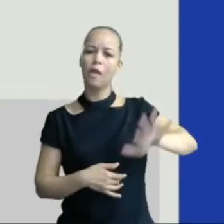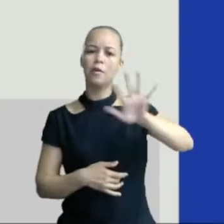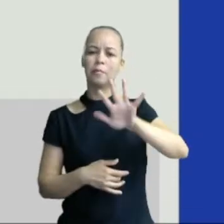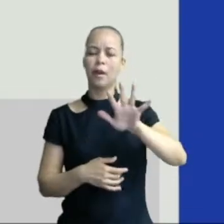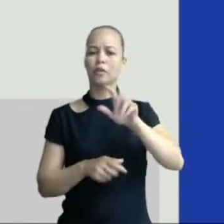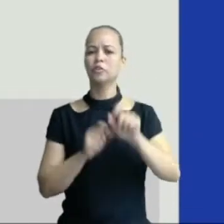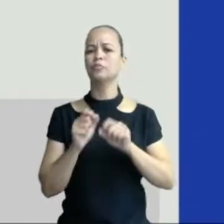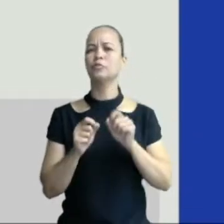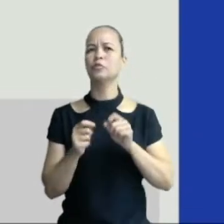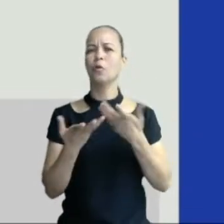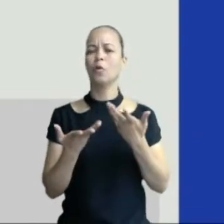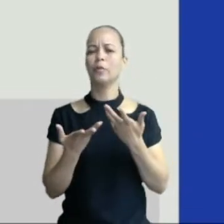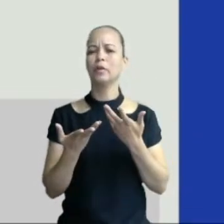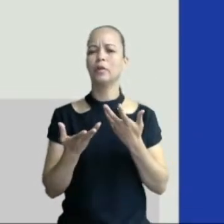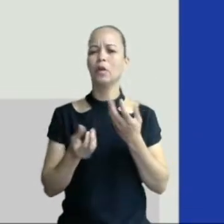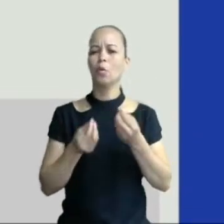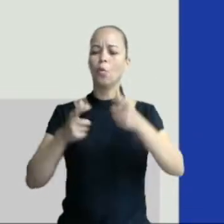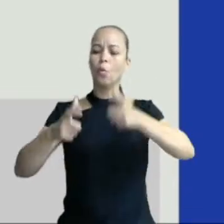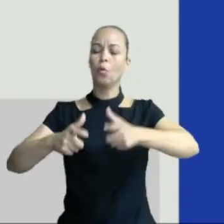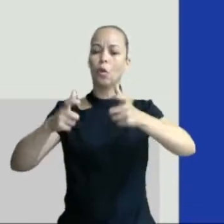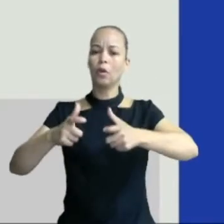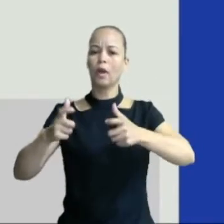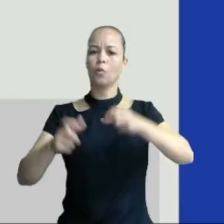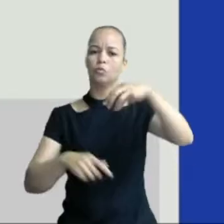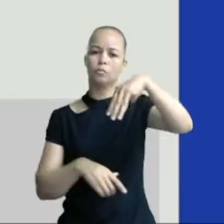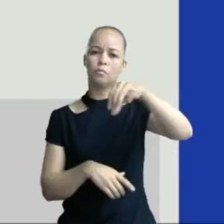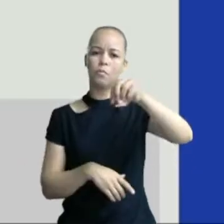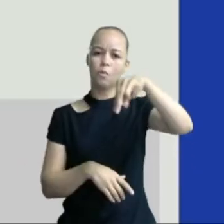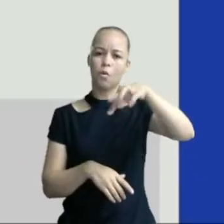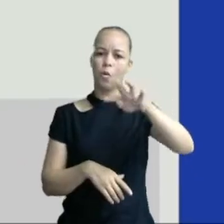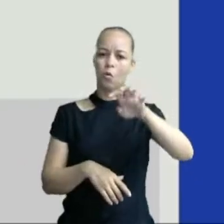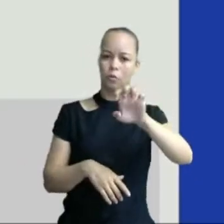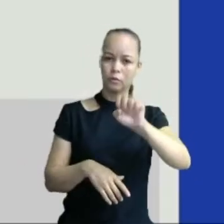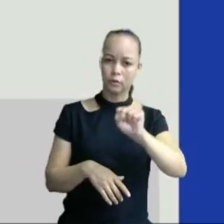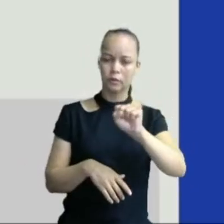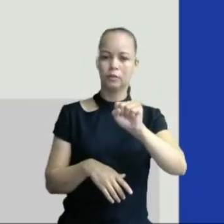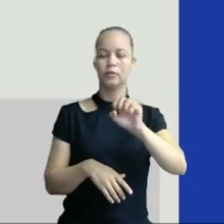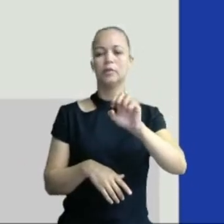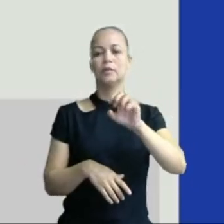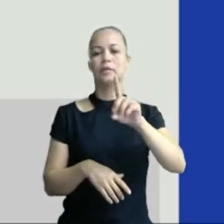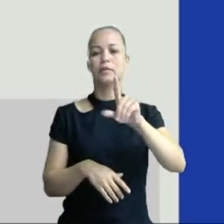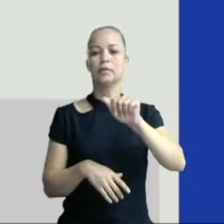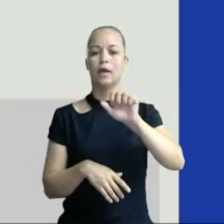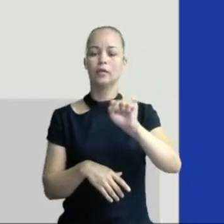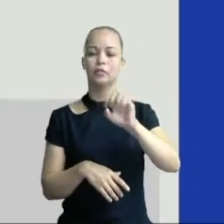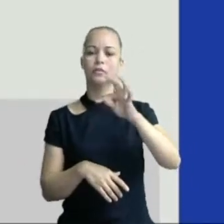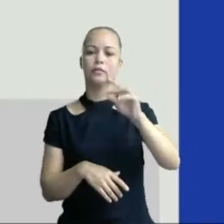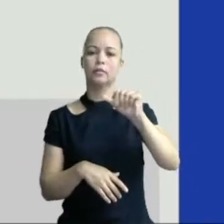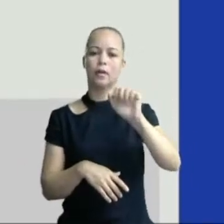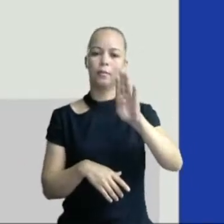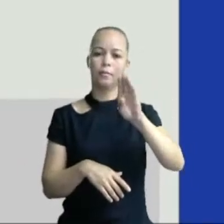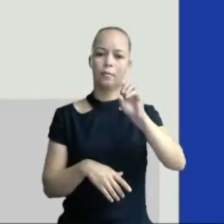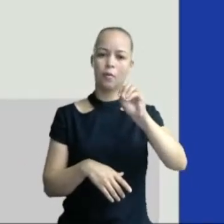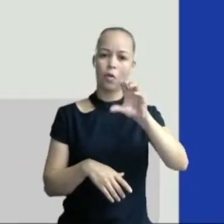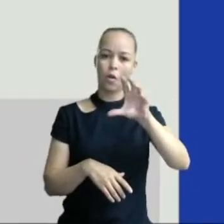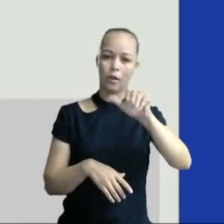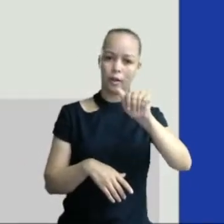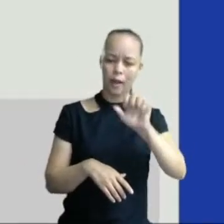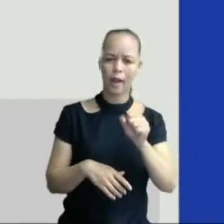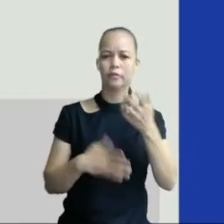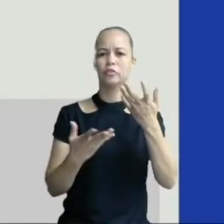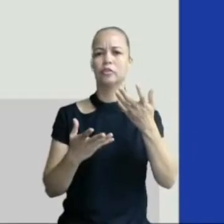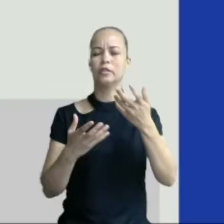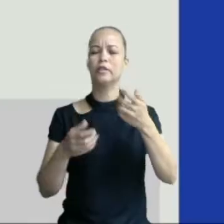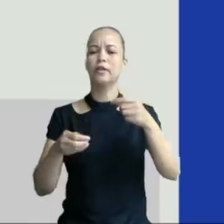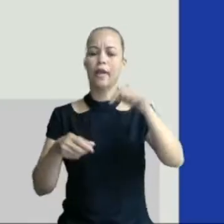sobre, mostrando lá o local do Monte das Tabocas, que é aqui em Vitória de Santo Antão. Tem uma igrejinha, perto